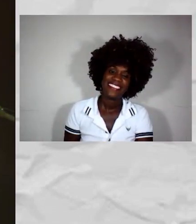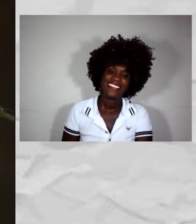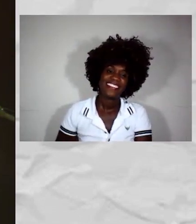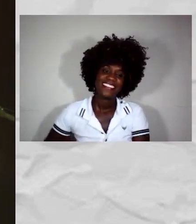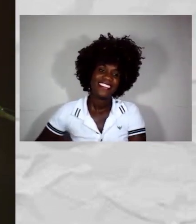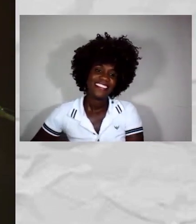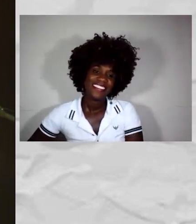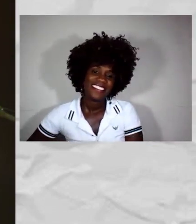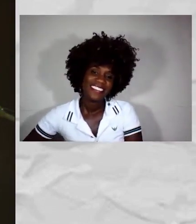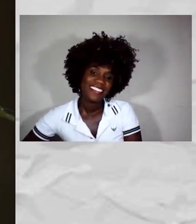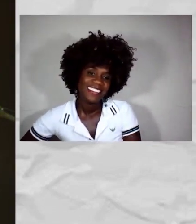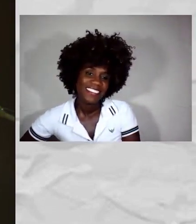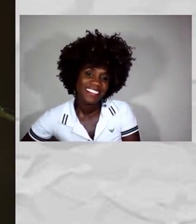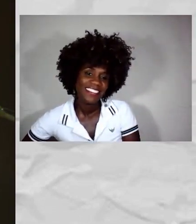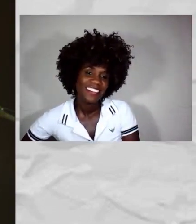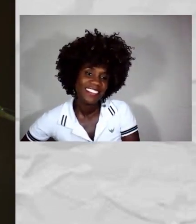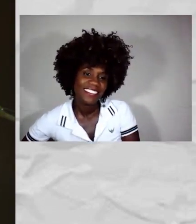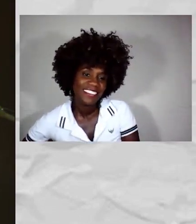Eita,